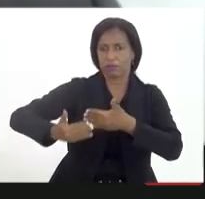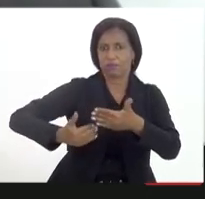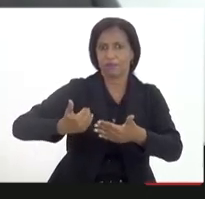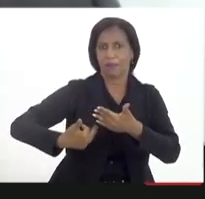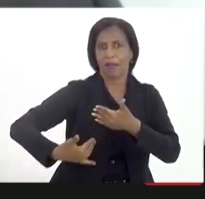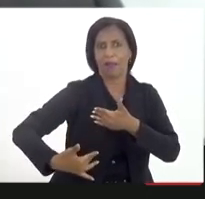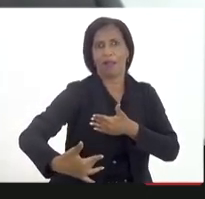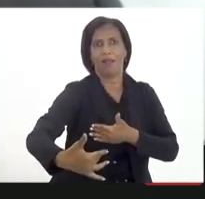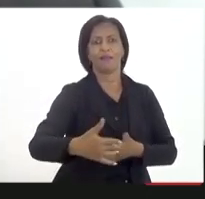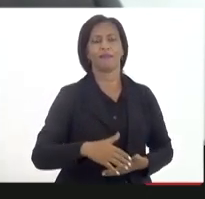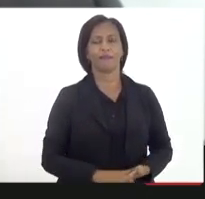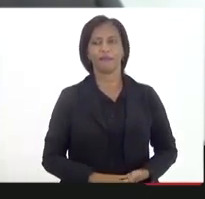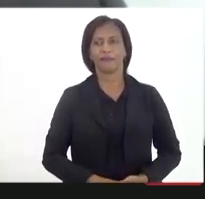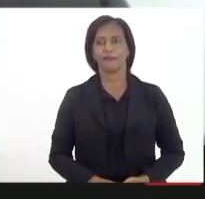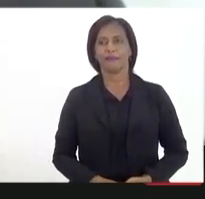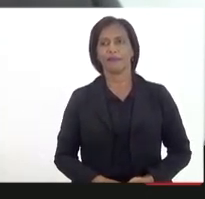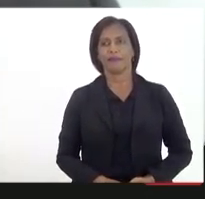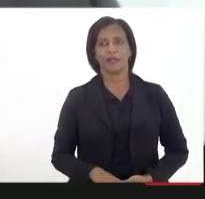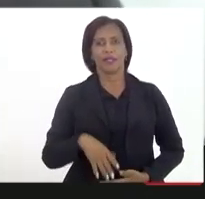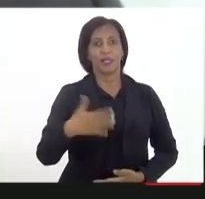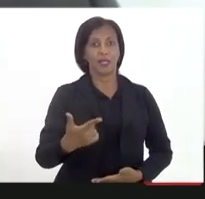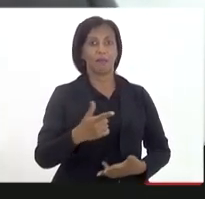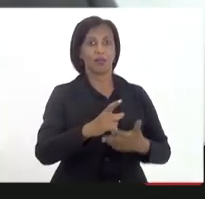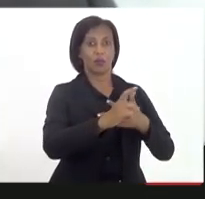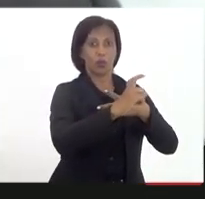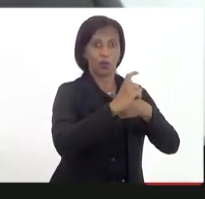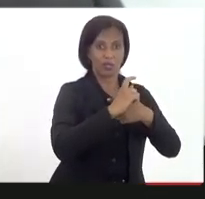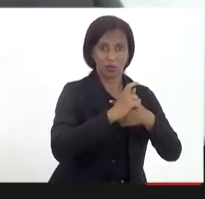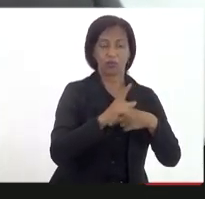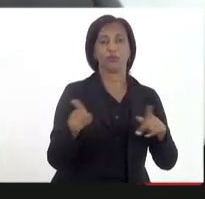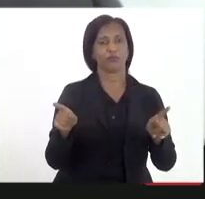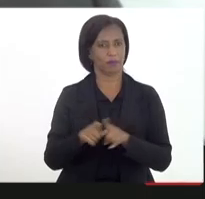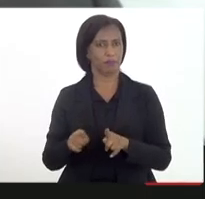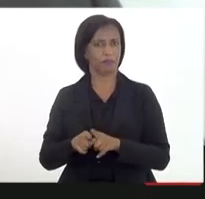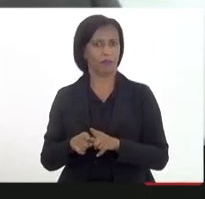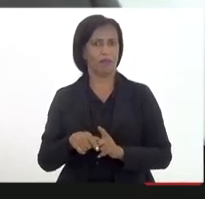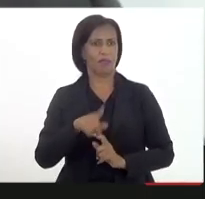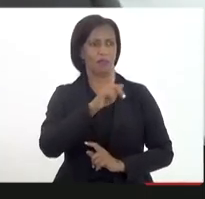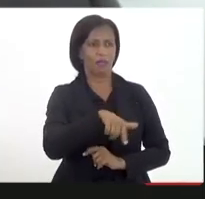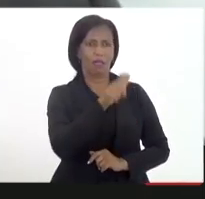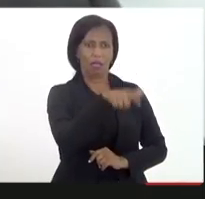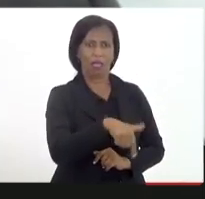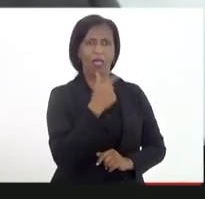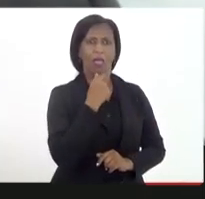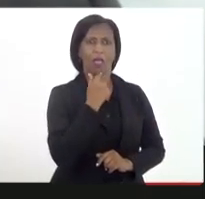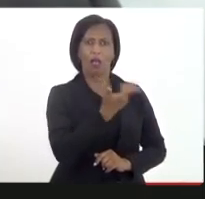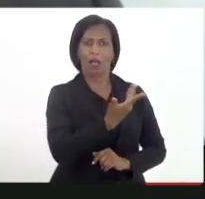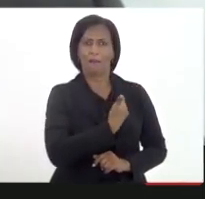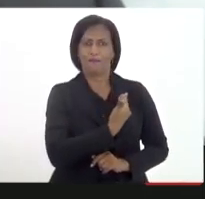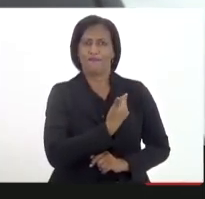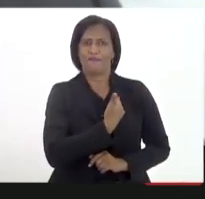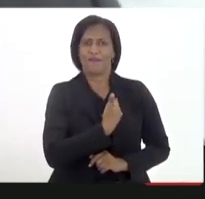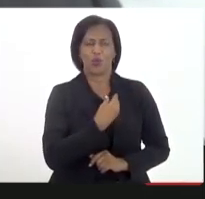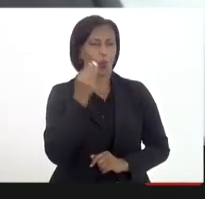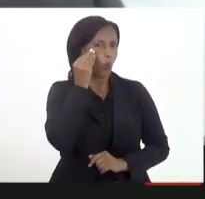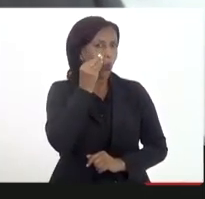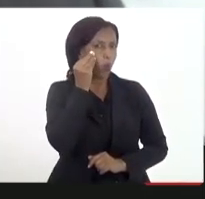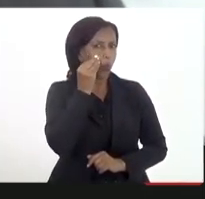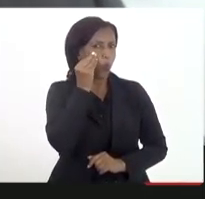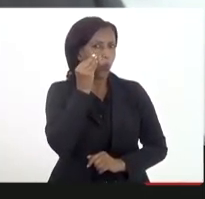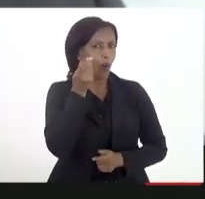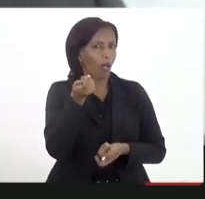e passou pelo executivo também ou seja é um cara com a lei de um amigo que era muito experiência